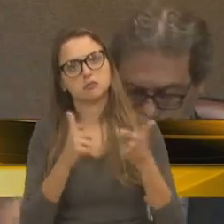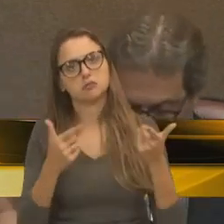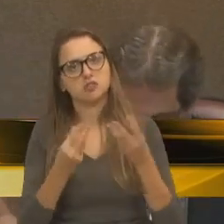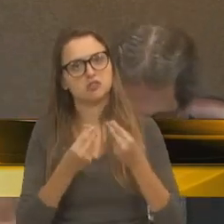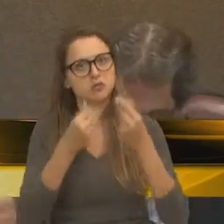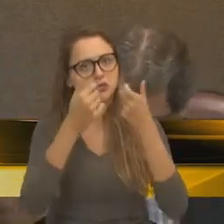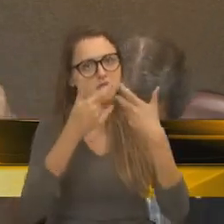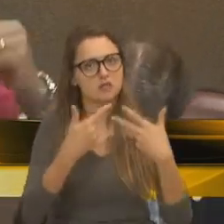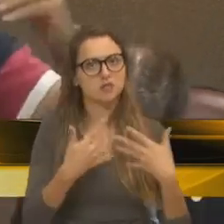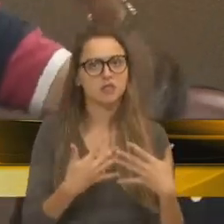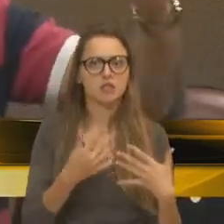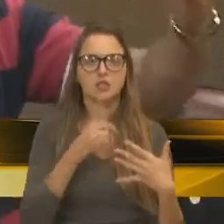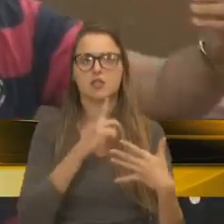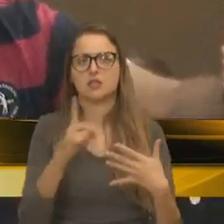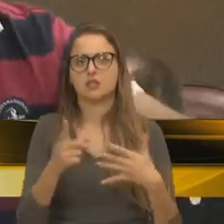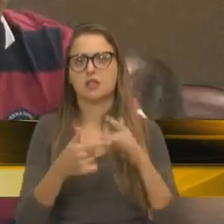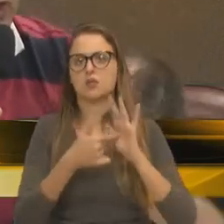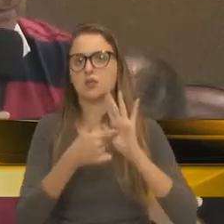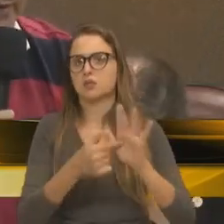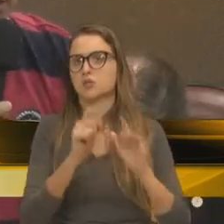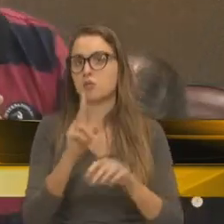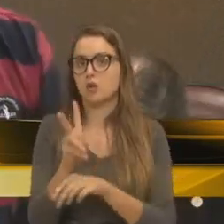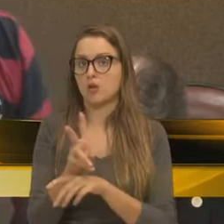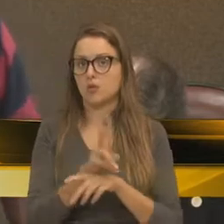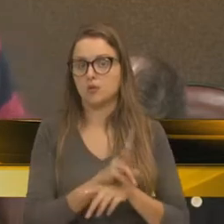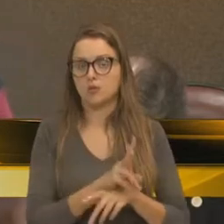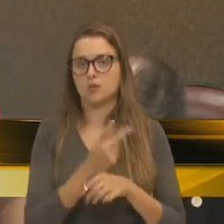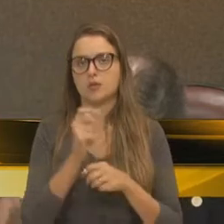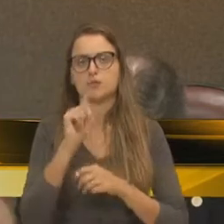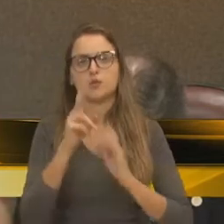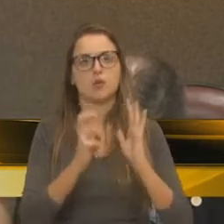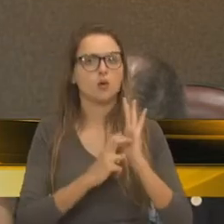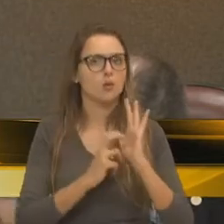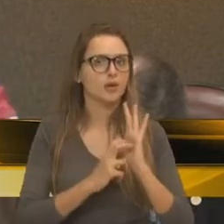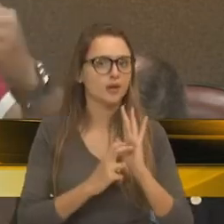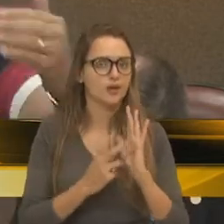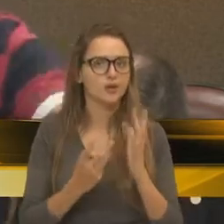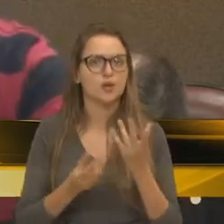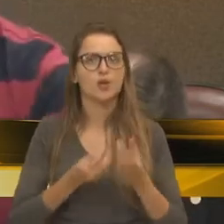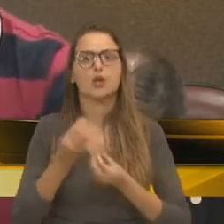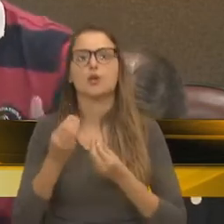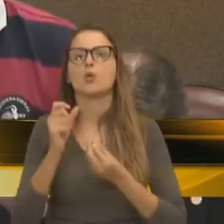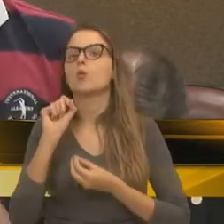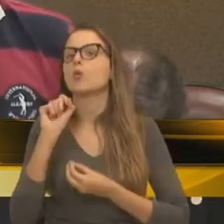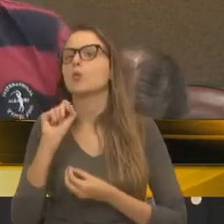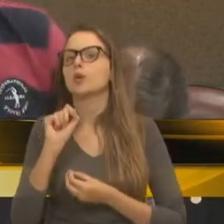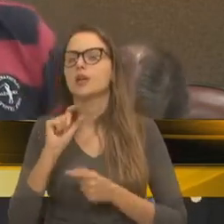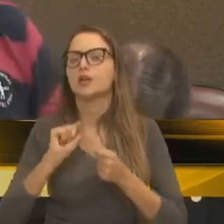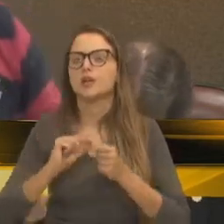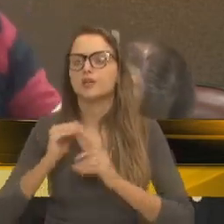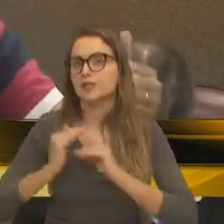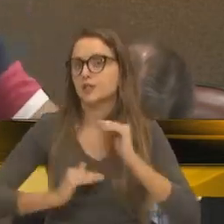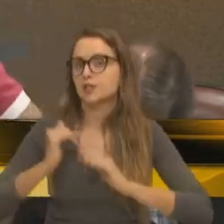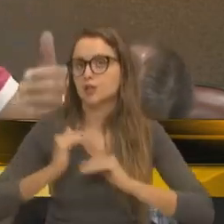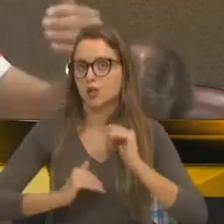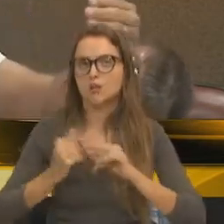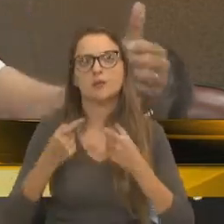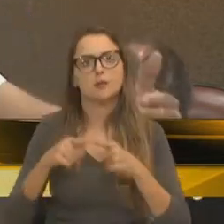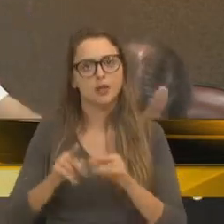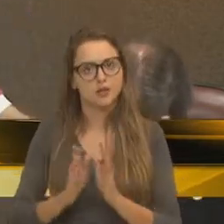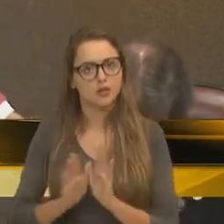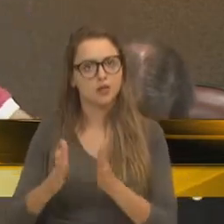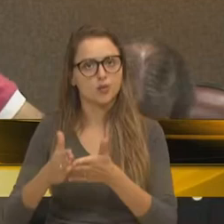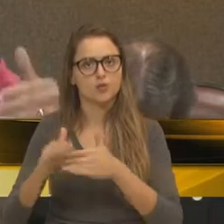apontar quais eram as instituições financeiras que se pretendia quais eram as obras que se pretendia ea comissão de desenvolvimento